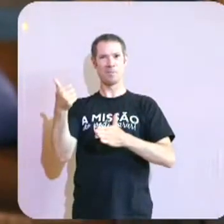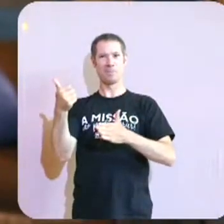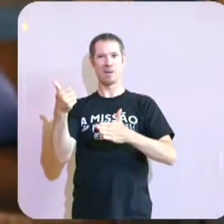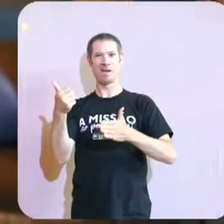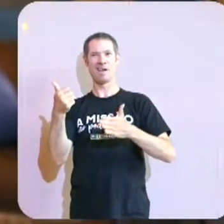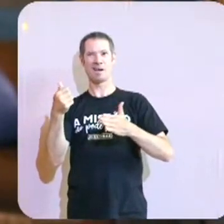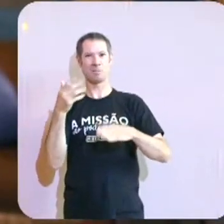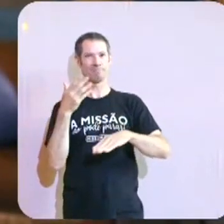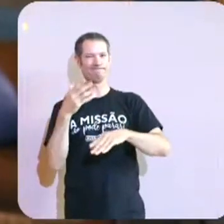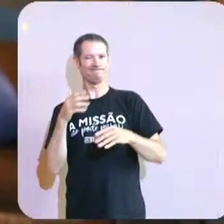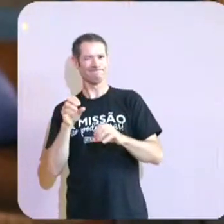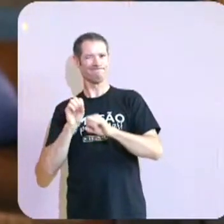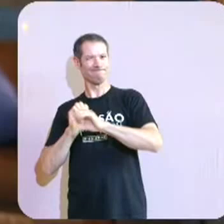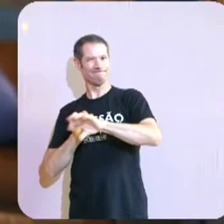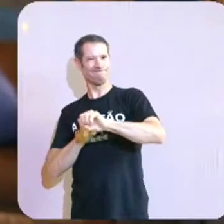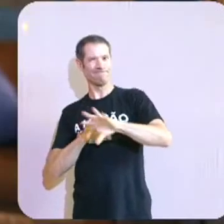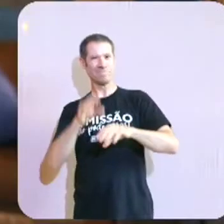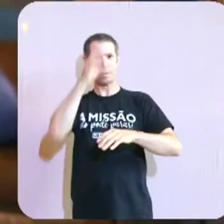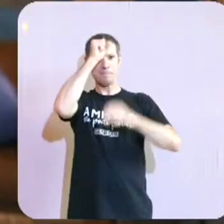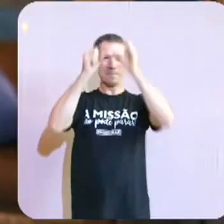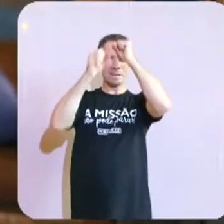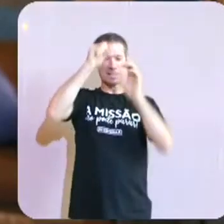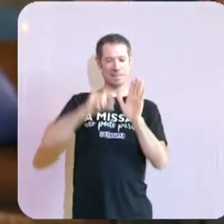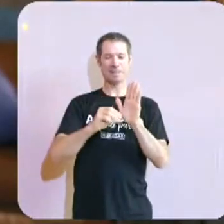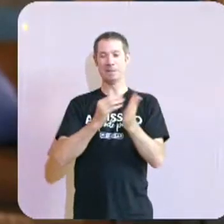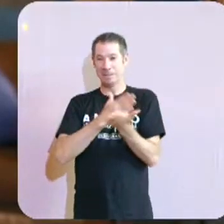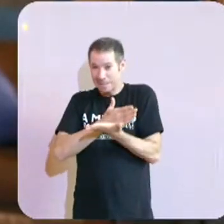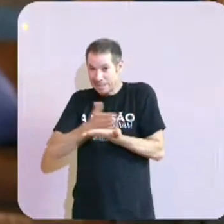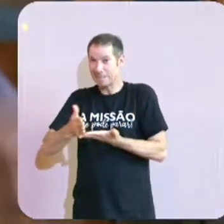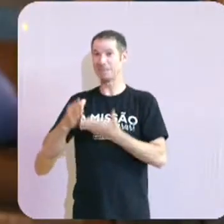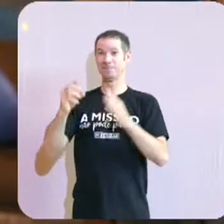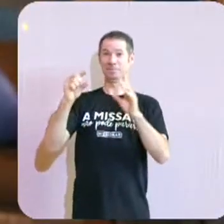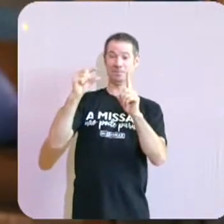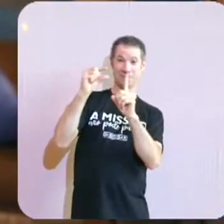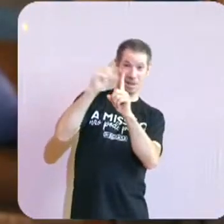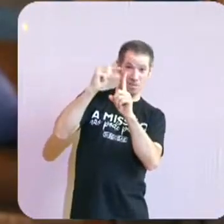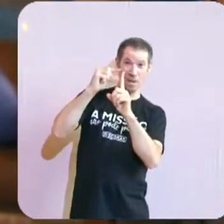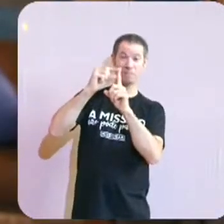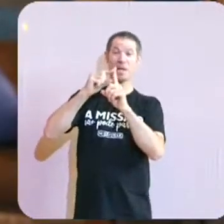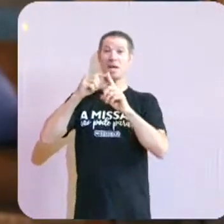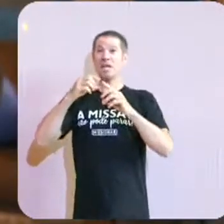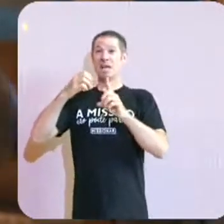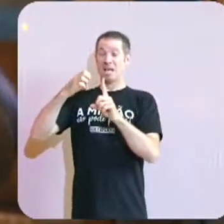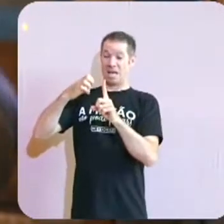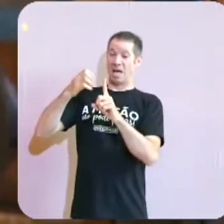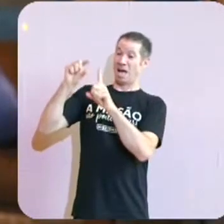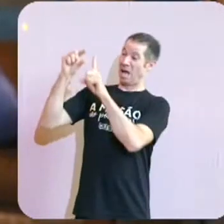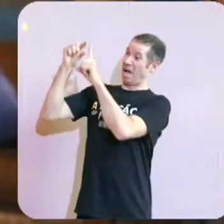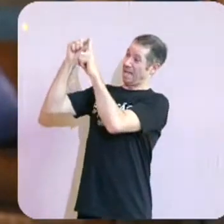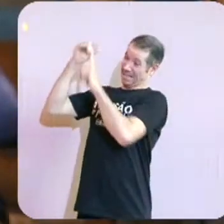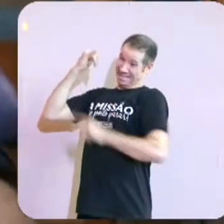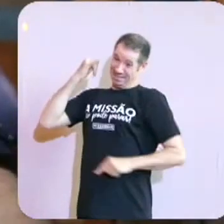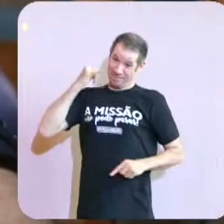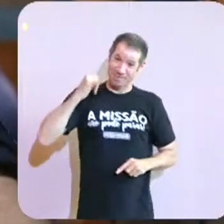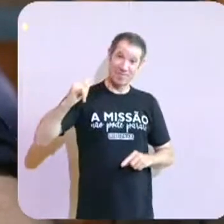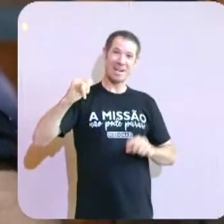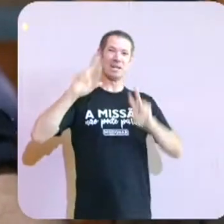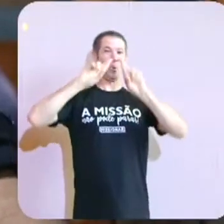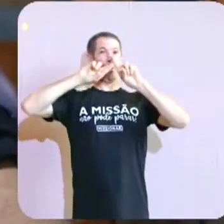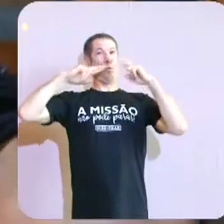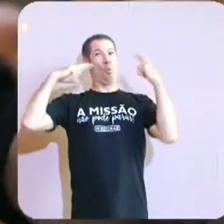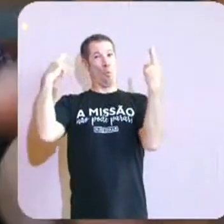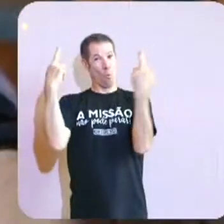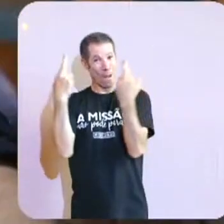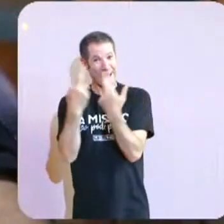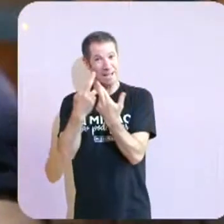gente pode encontrar aqui está logo no início das palavras de Jesus, porque ele fala: e este evangelho do reino. Então,